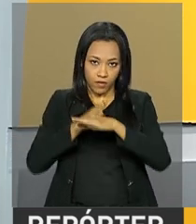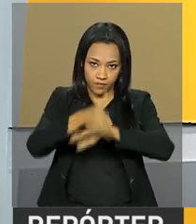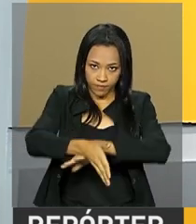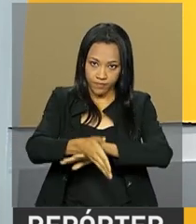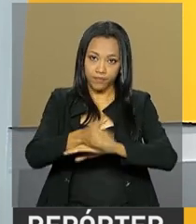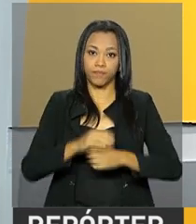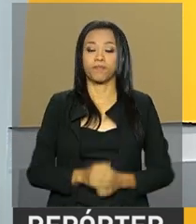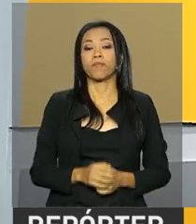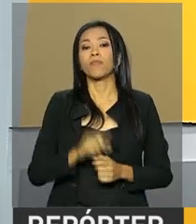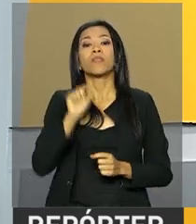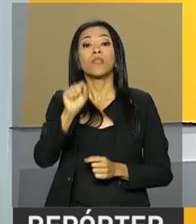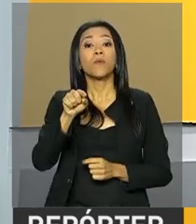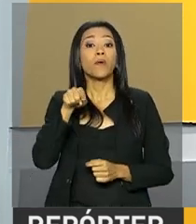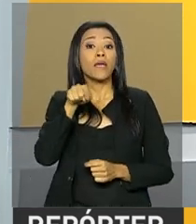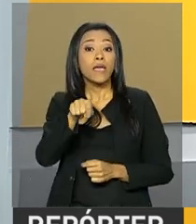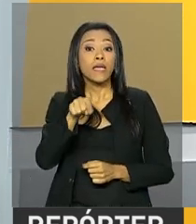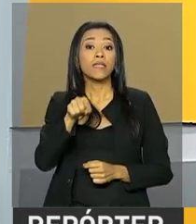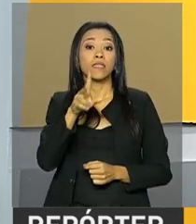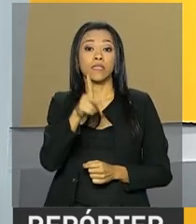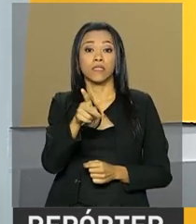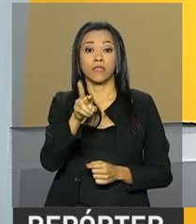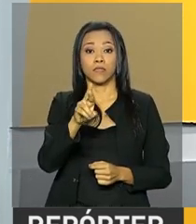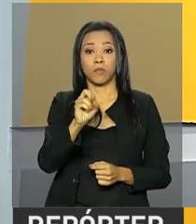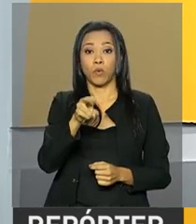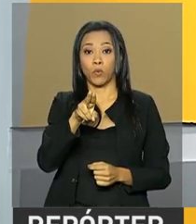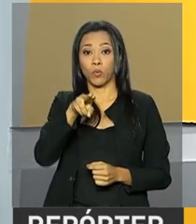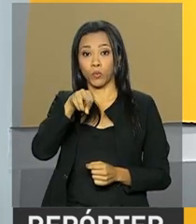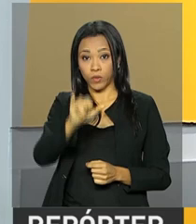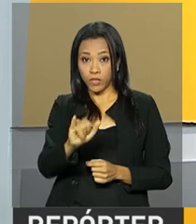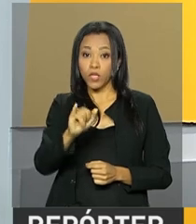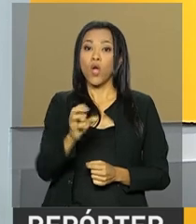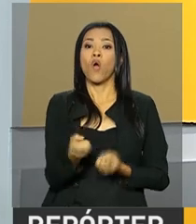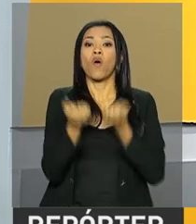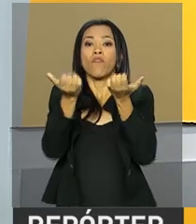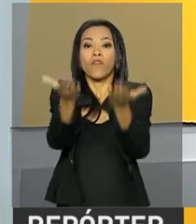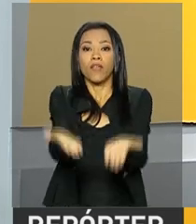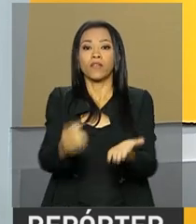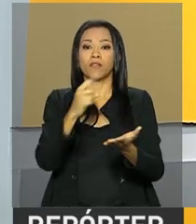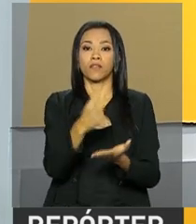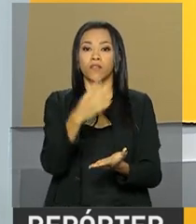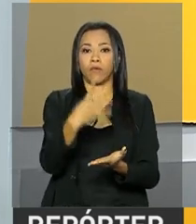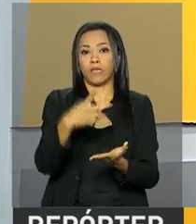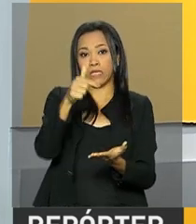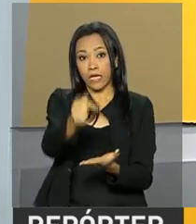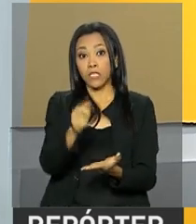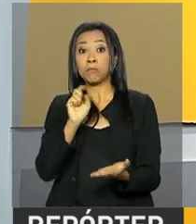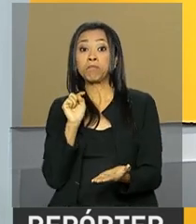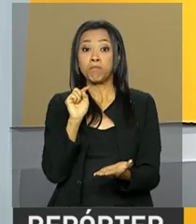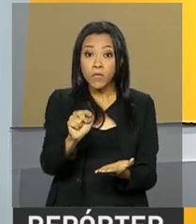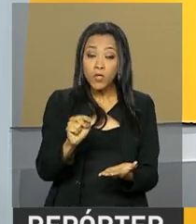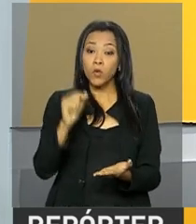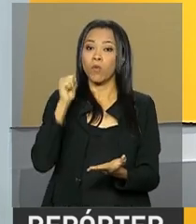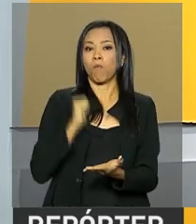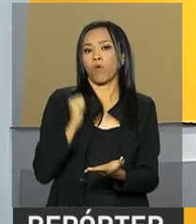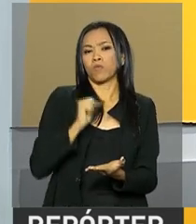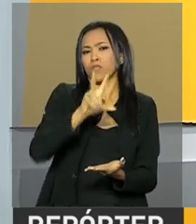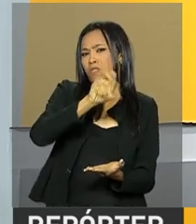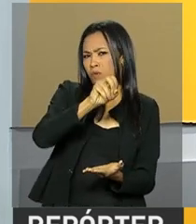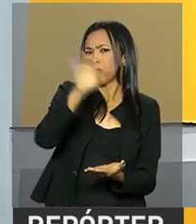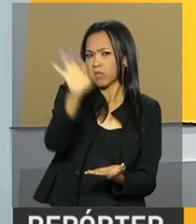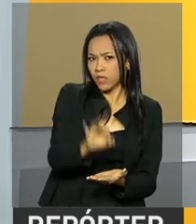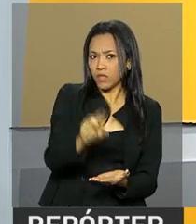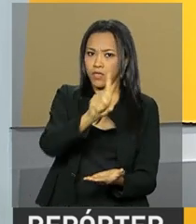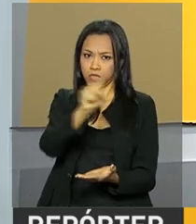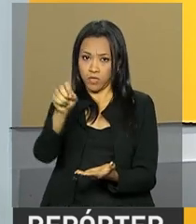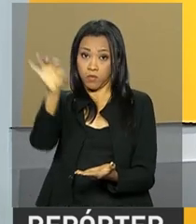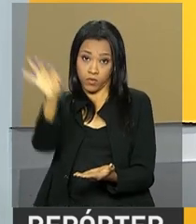siteprouni.meg.br. Para essa edição, o Pro oferece 147.000 1000 bolsas integrais e parciais em